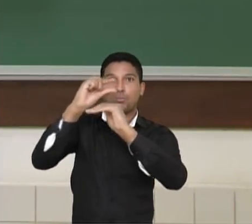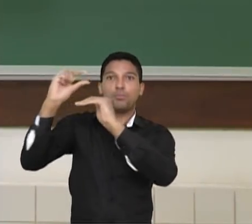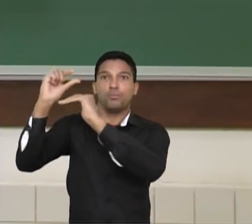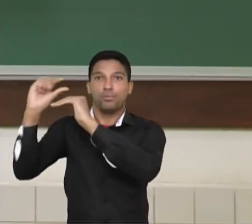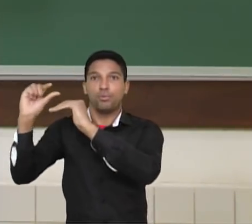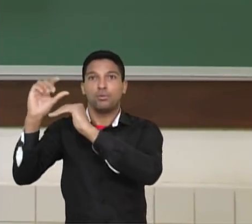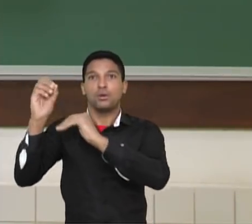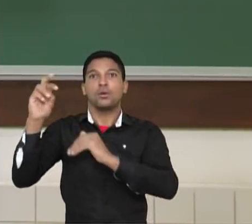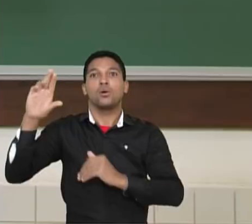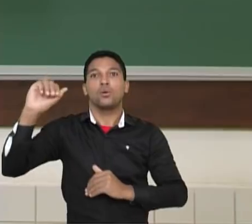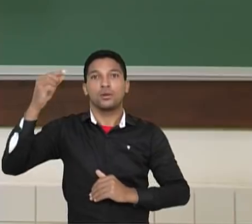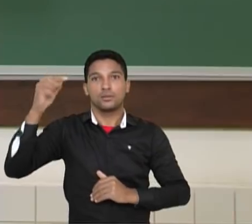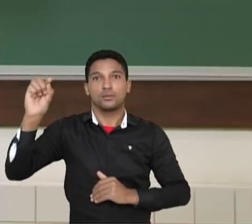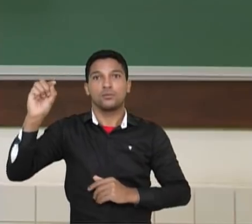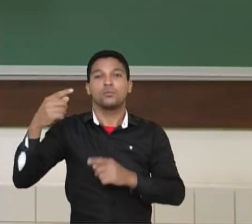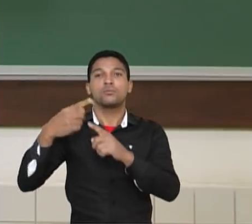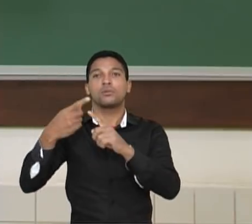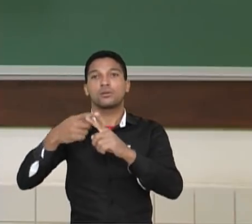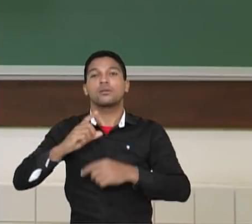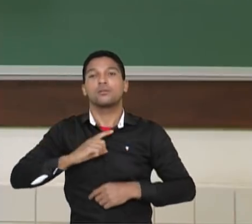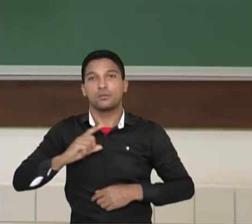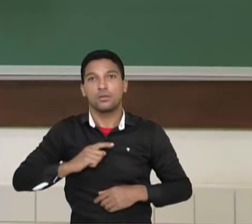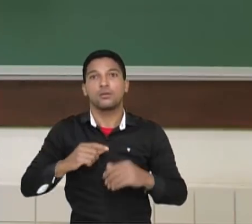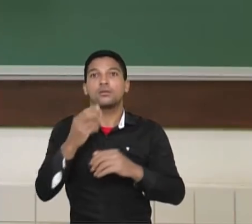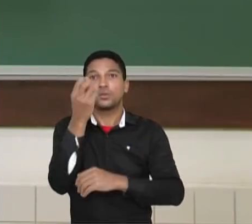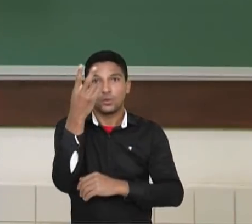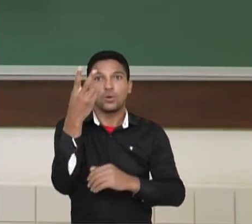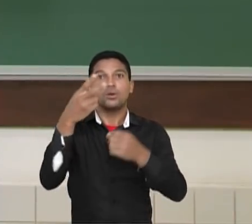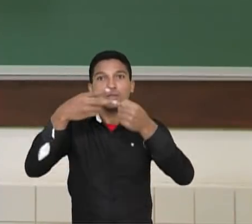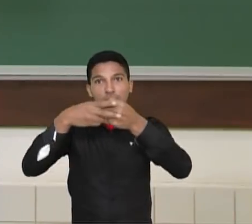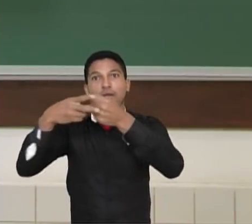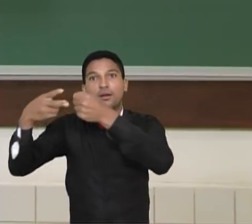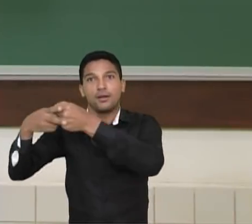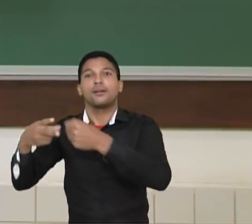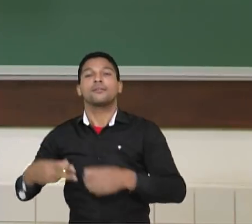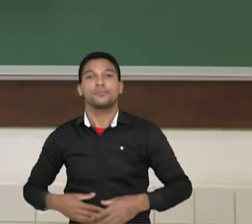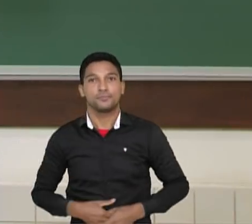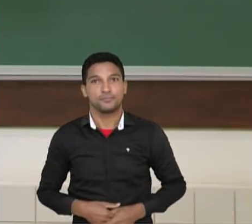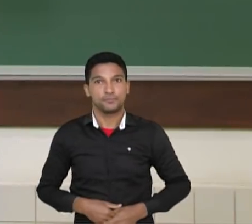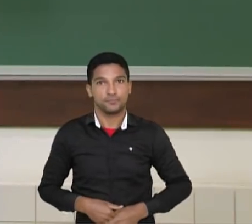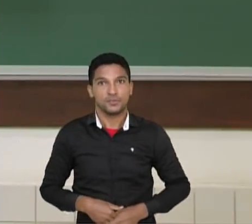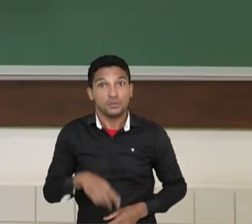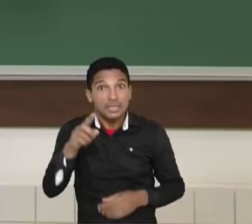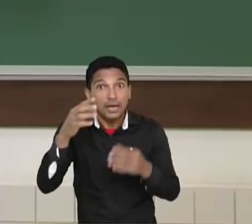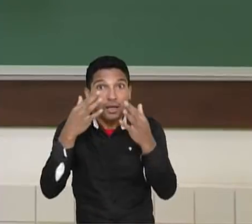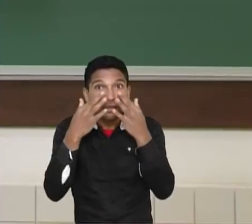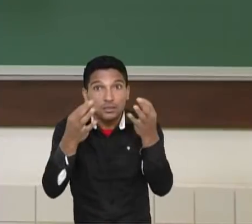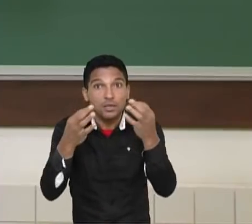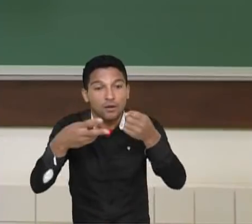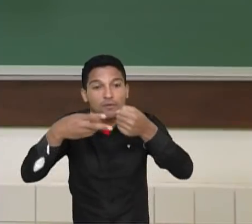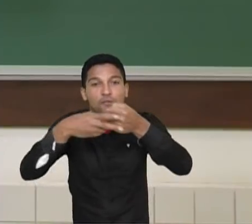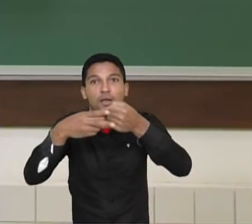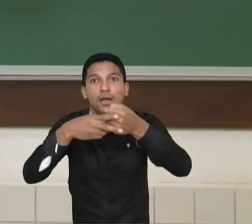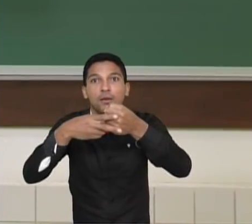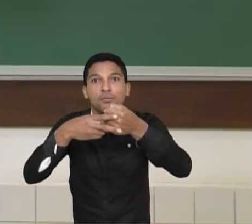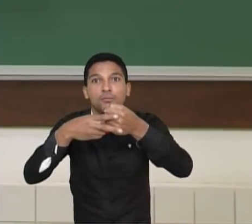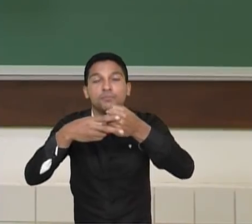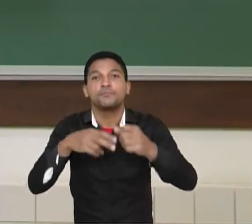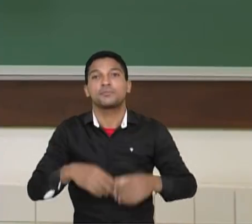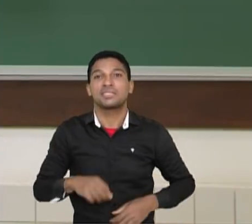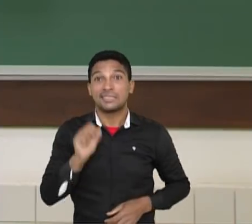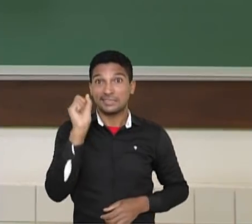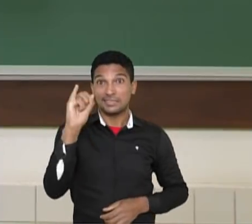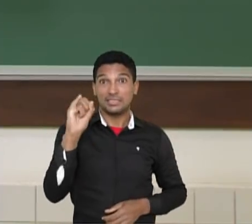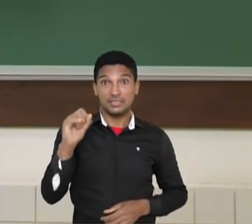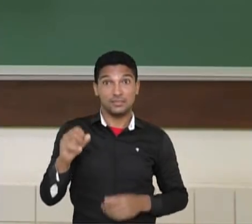sempre prestasse atenção em quantos verbos estão presentes. E se este verbo não está um ao lado do outro, ele não é uma